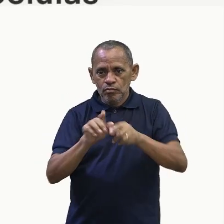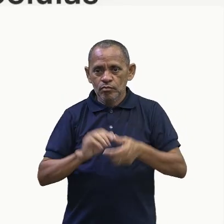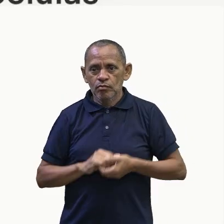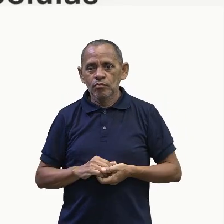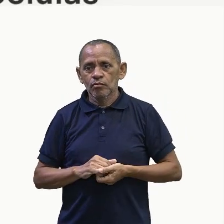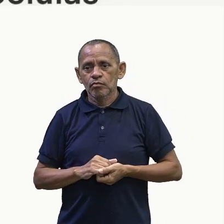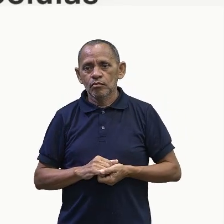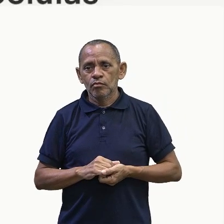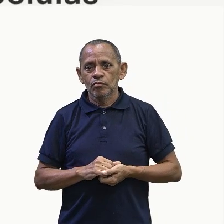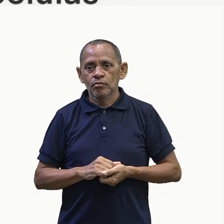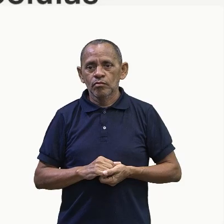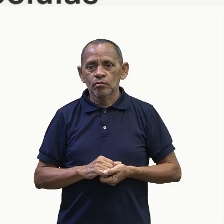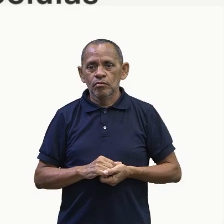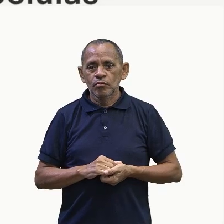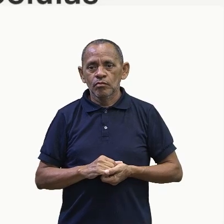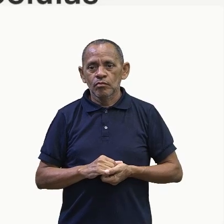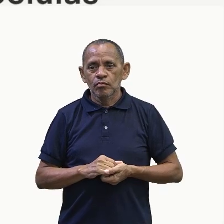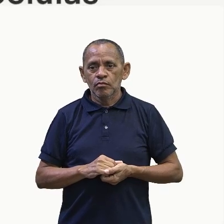dois